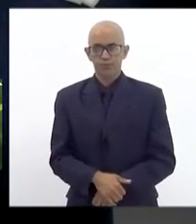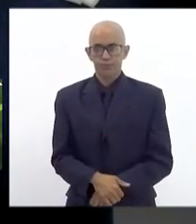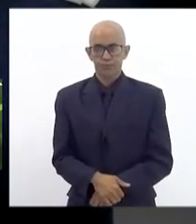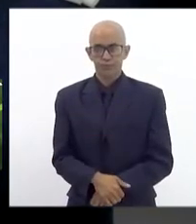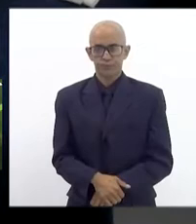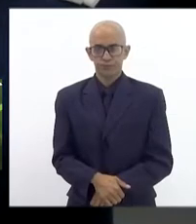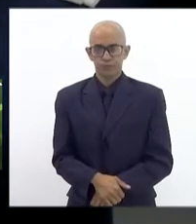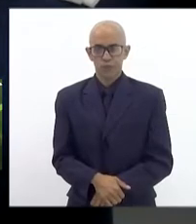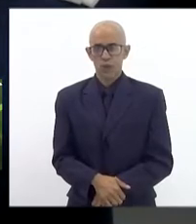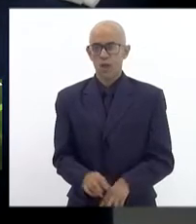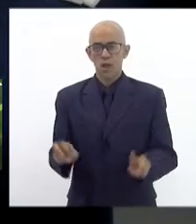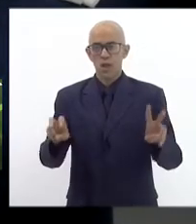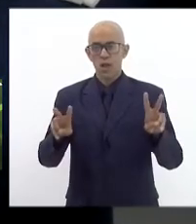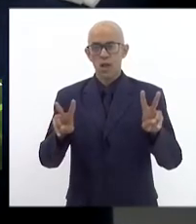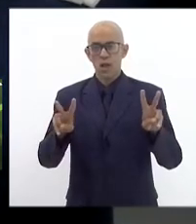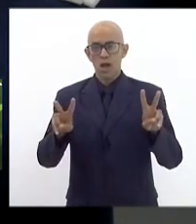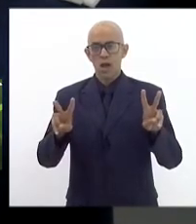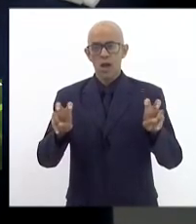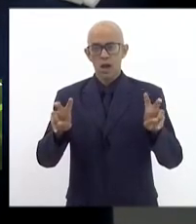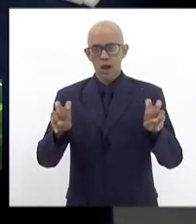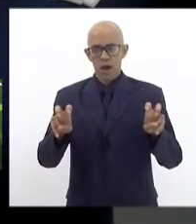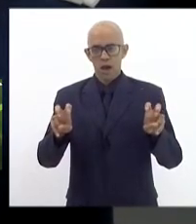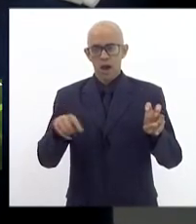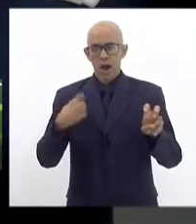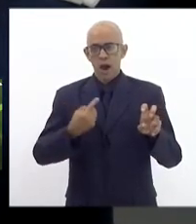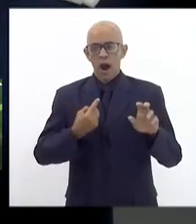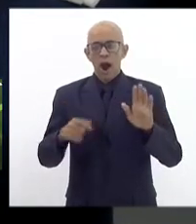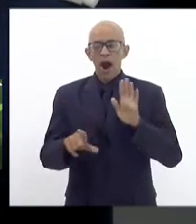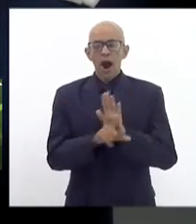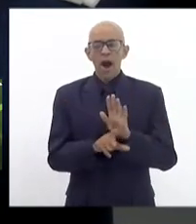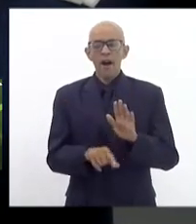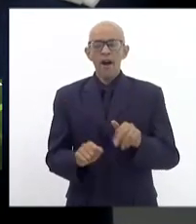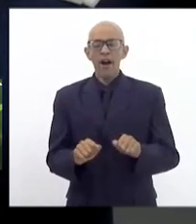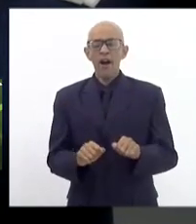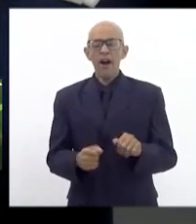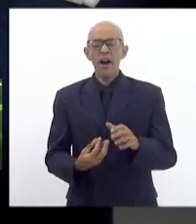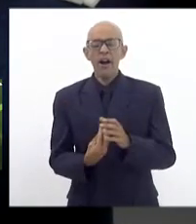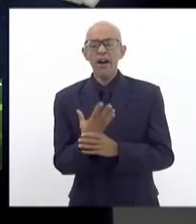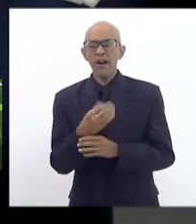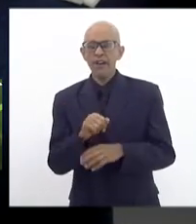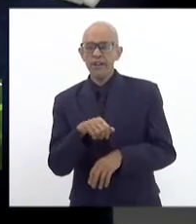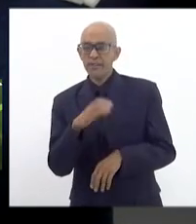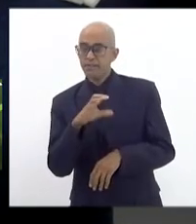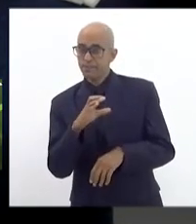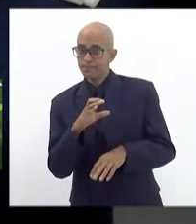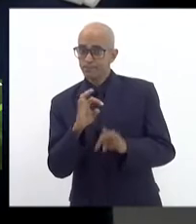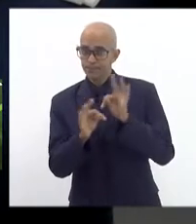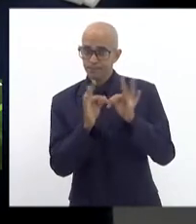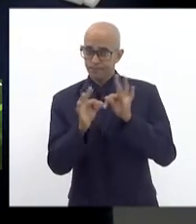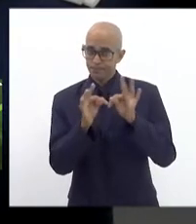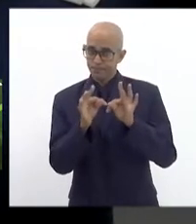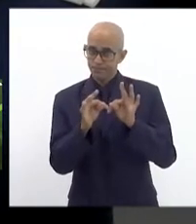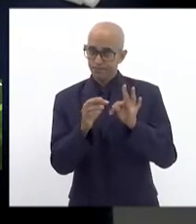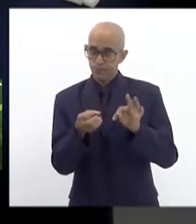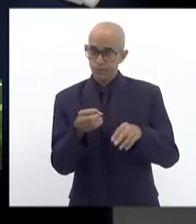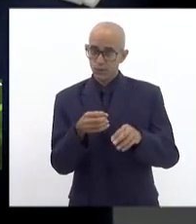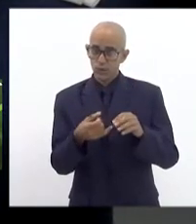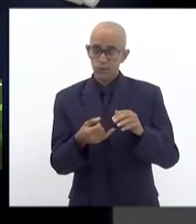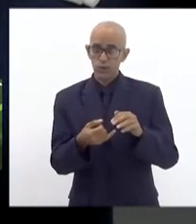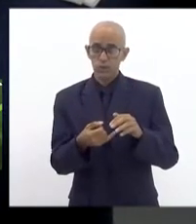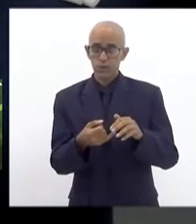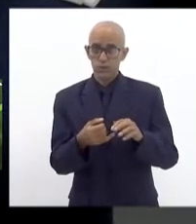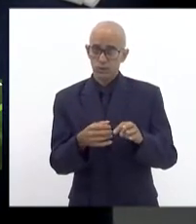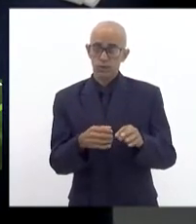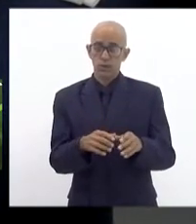Esse tema, né, da nossa lei que cria o Sistema de Ciência, Tecnologia e Inovação, ele vem sendo debatido há muito tempo